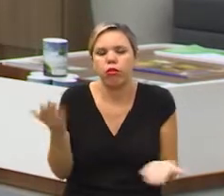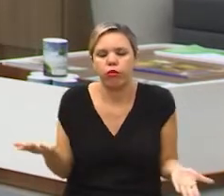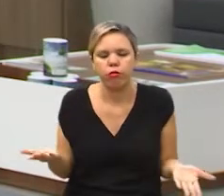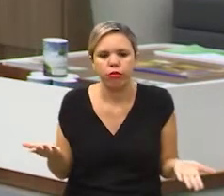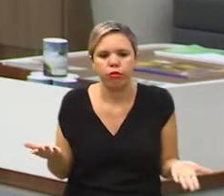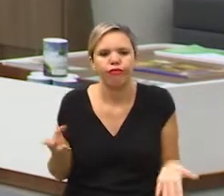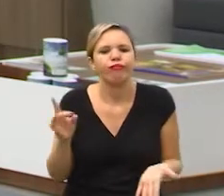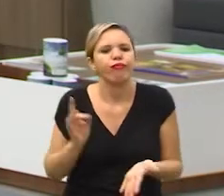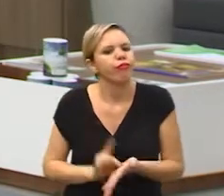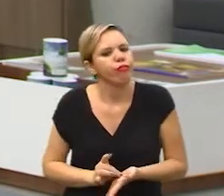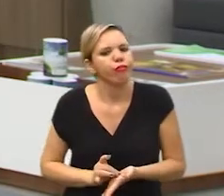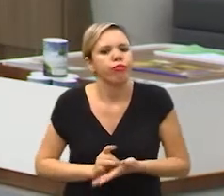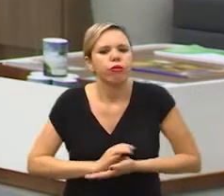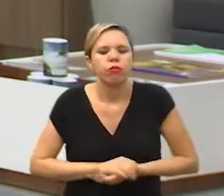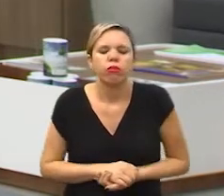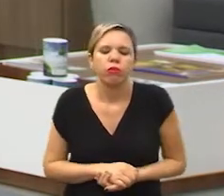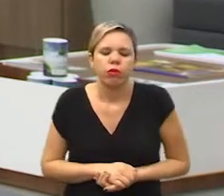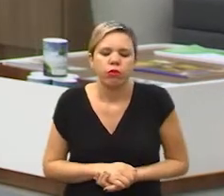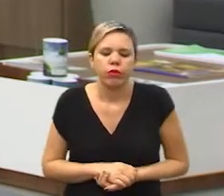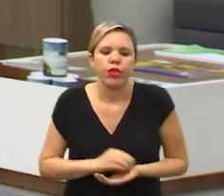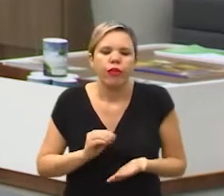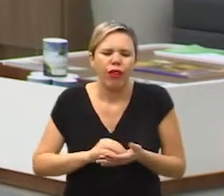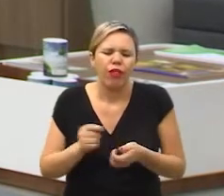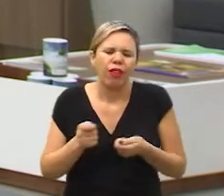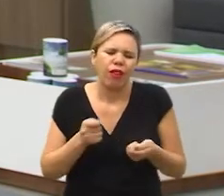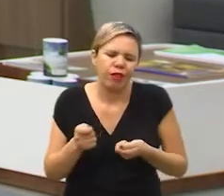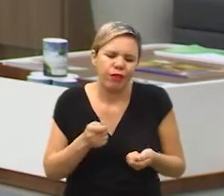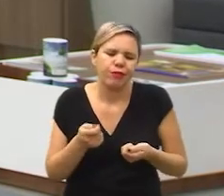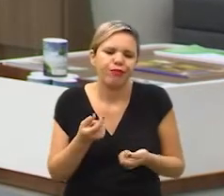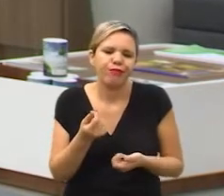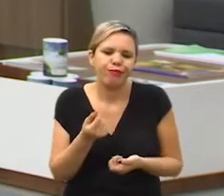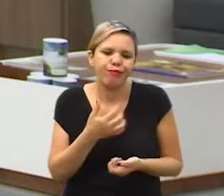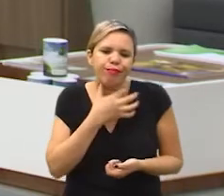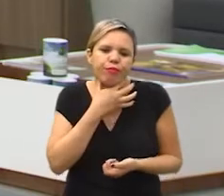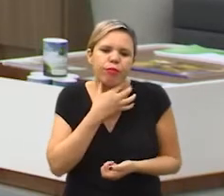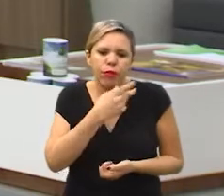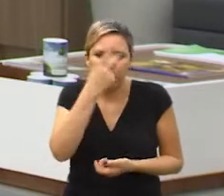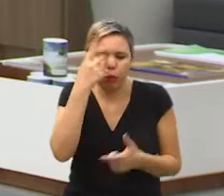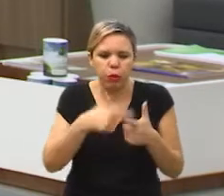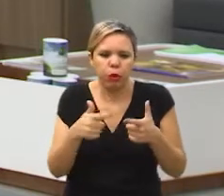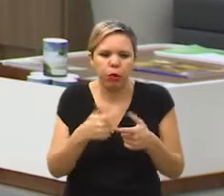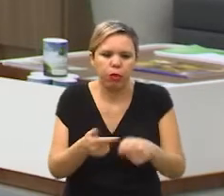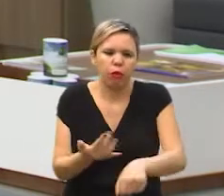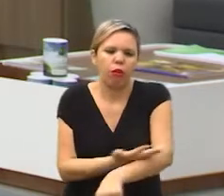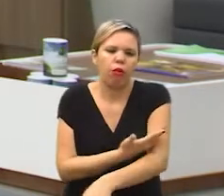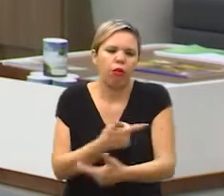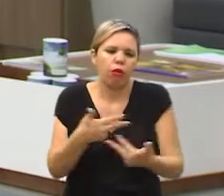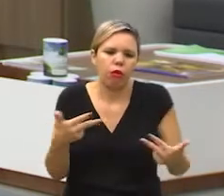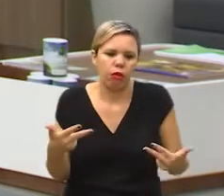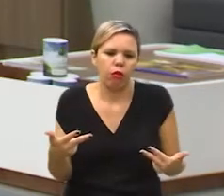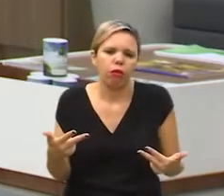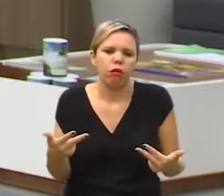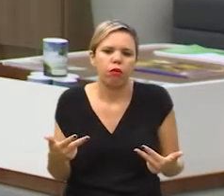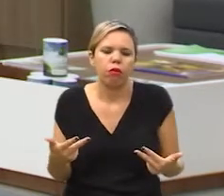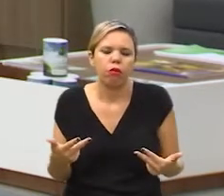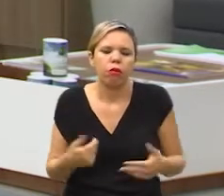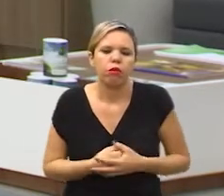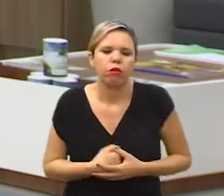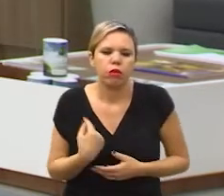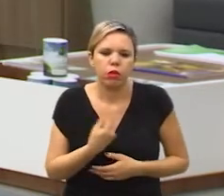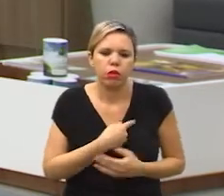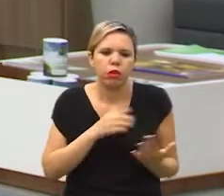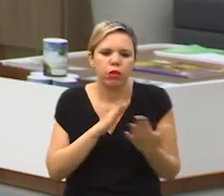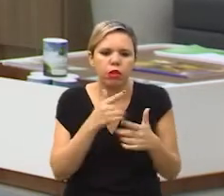isso realmente, essa falta do controle financeiro leva a problemas emocionais, e quantas vezes a gente